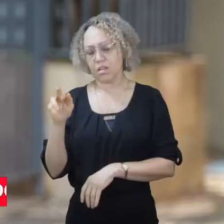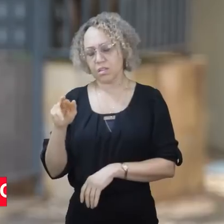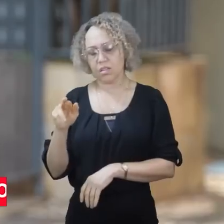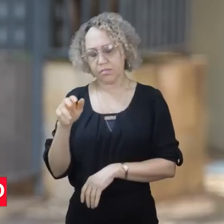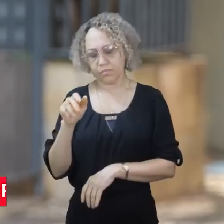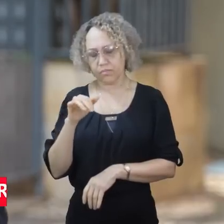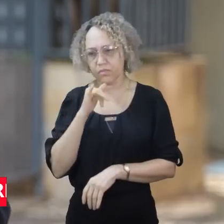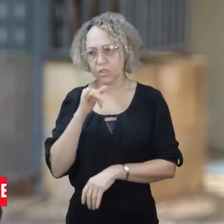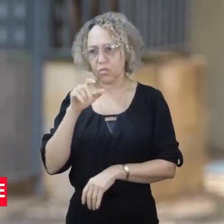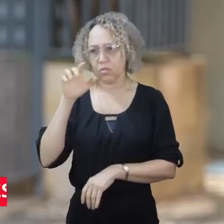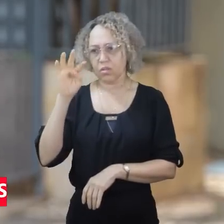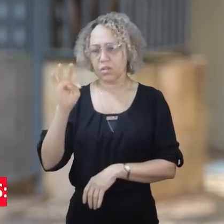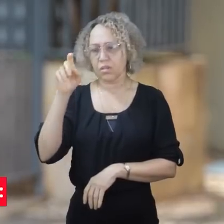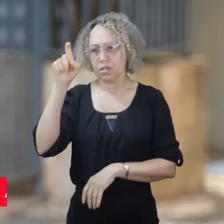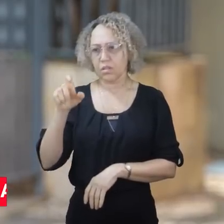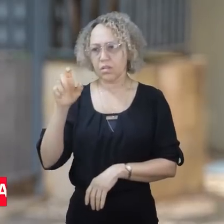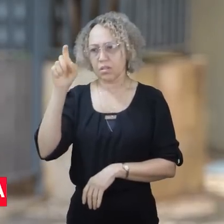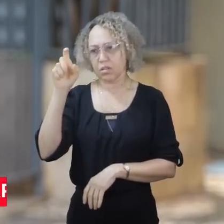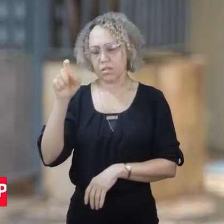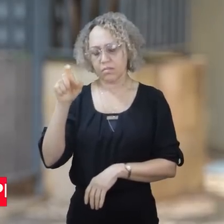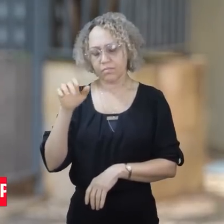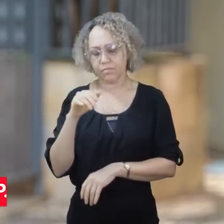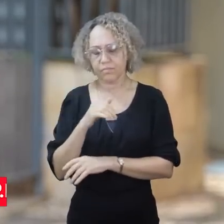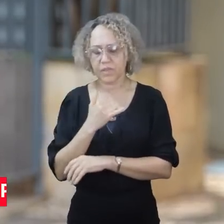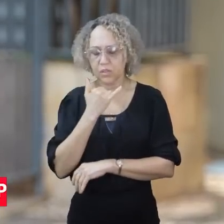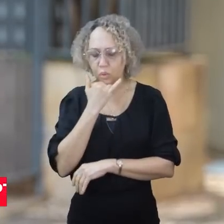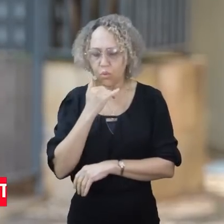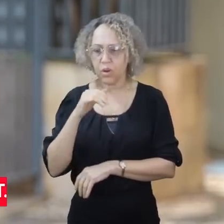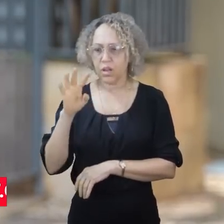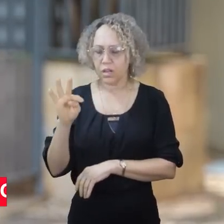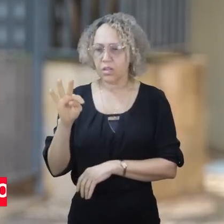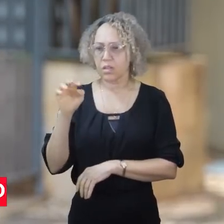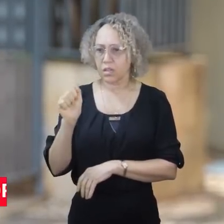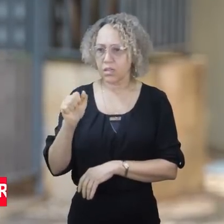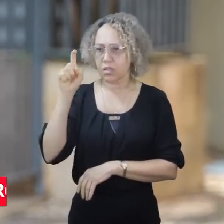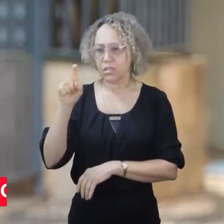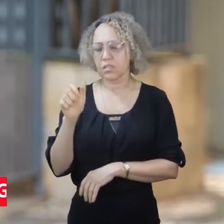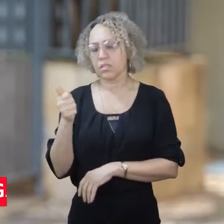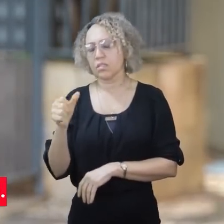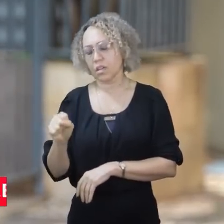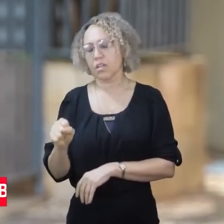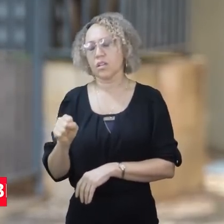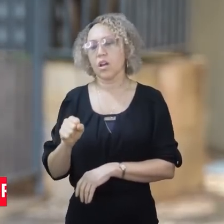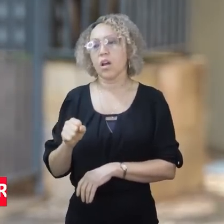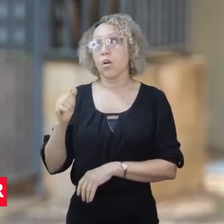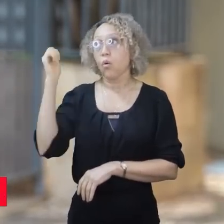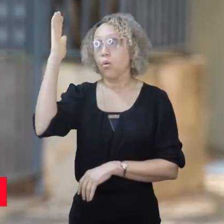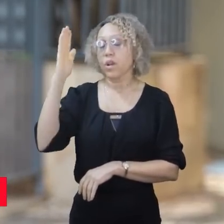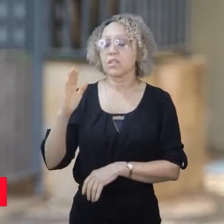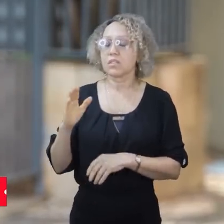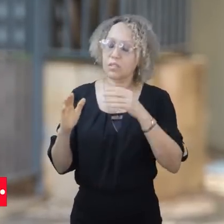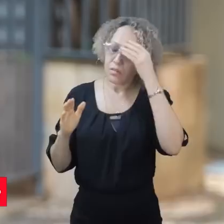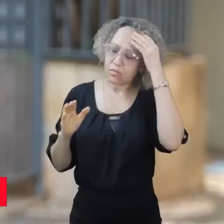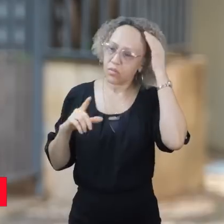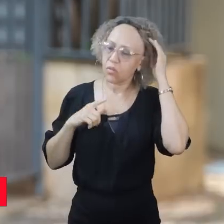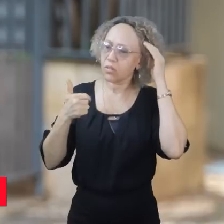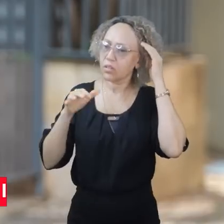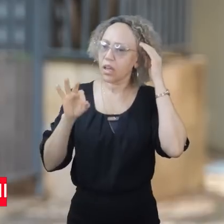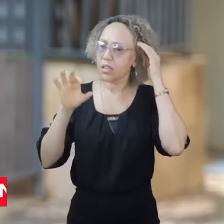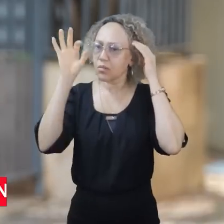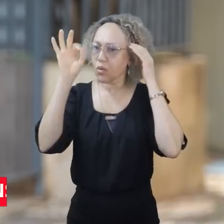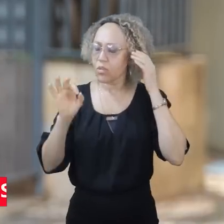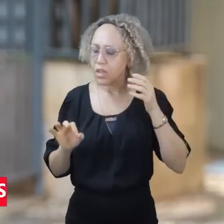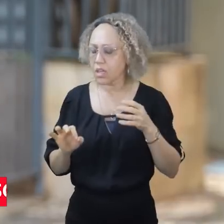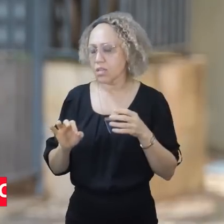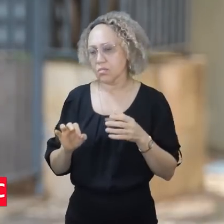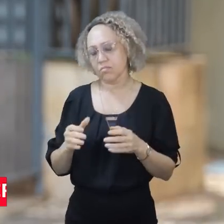chamado tarifaço de Trump. O Brasil ficou com a tarifa mais baixa, de 10% para todos os produtos. Somente o aço